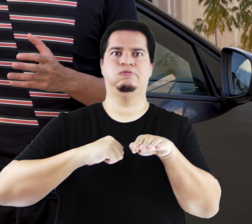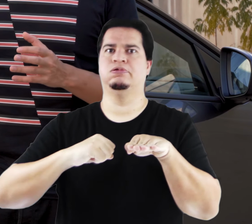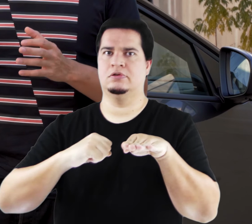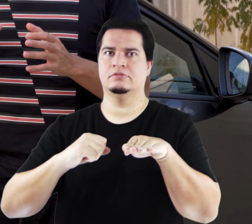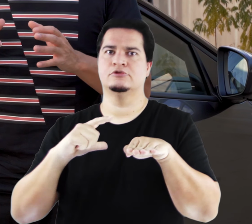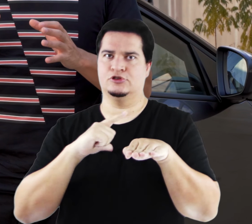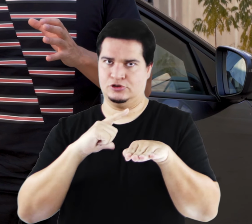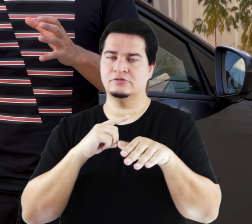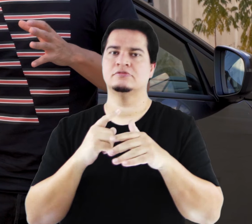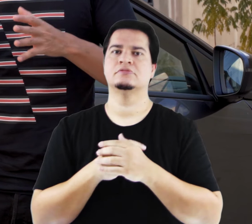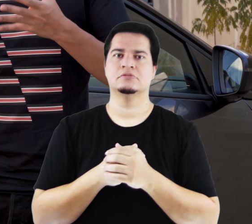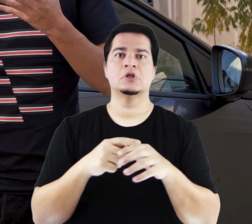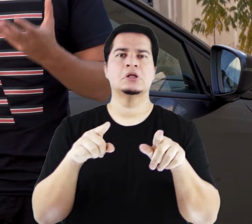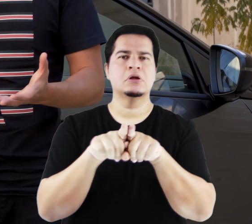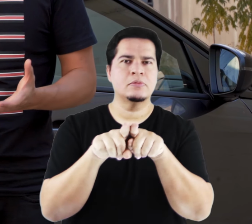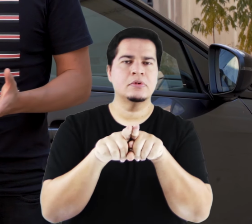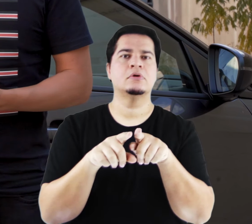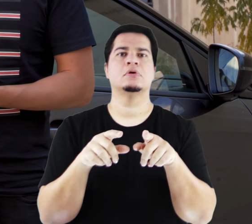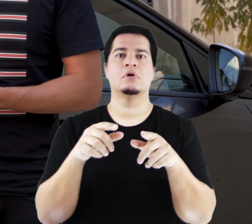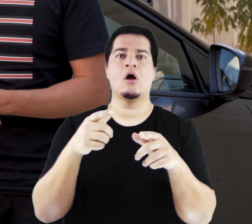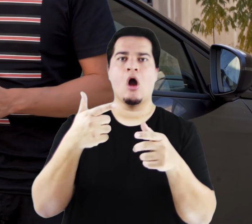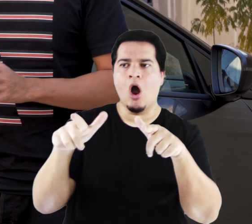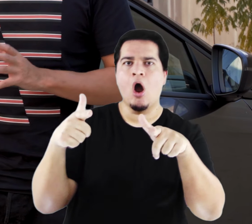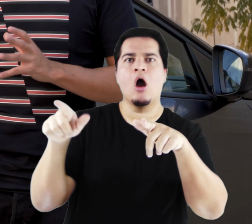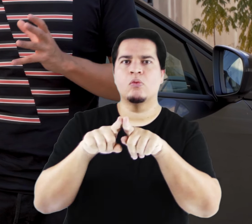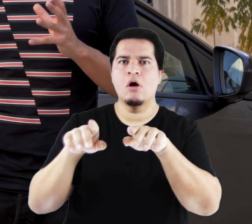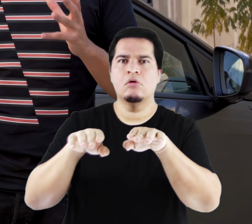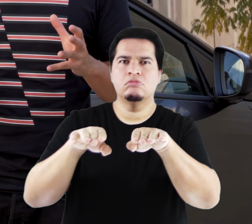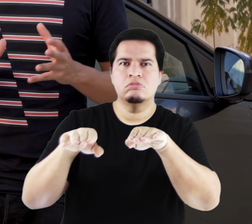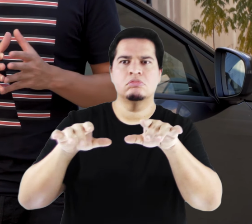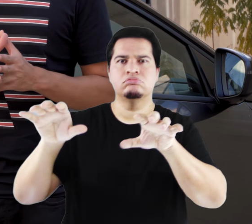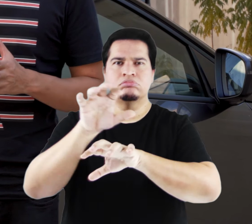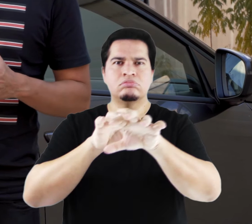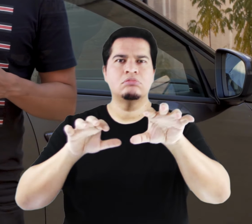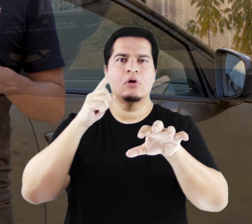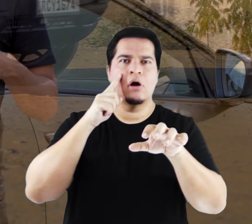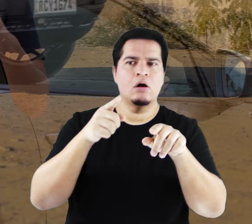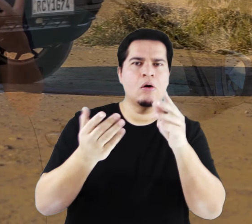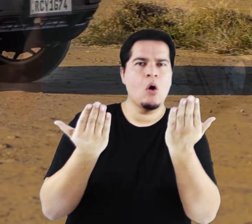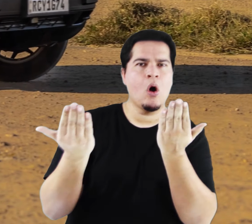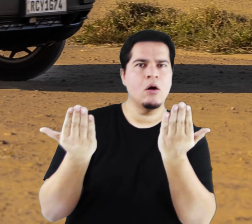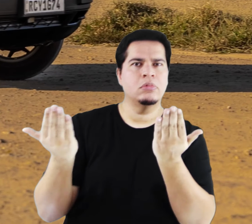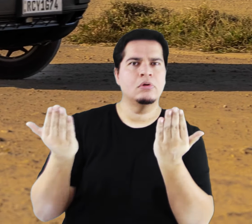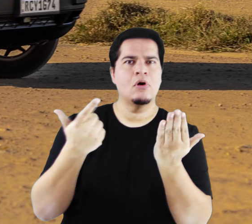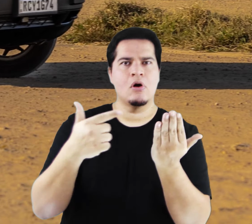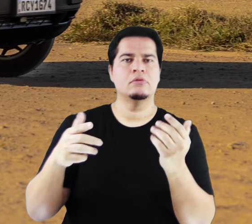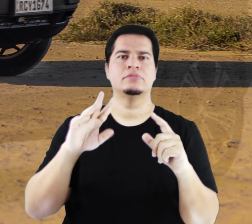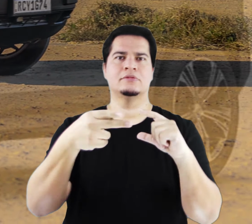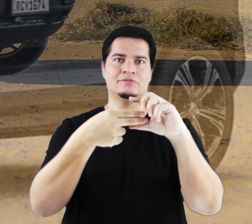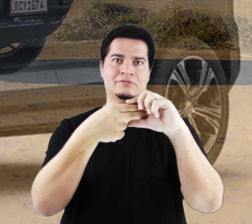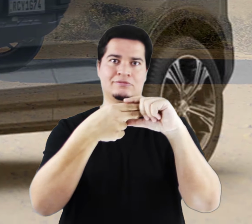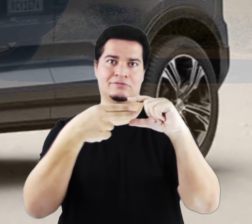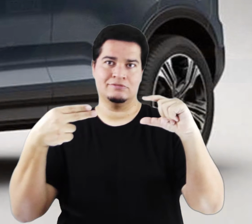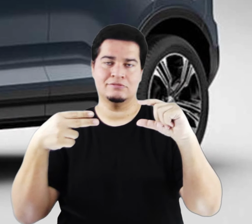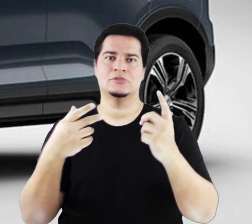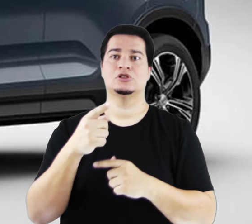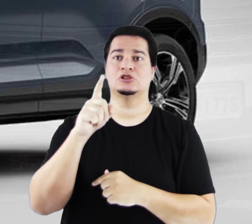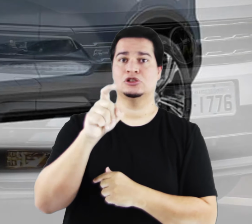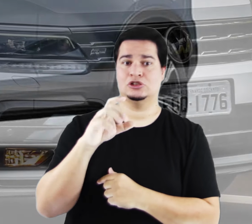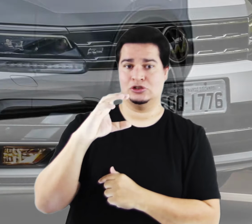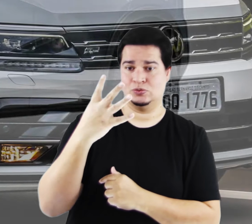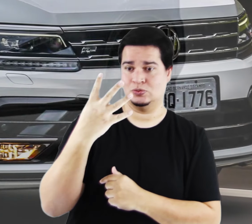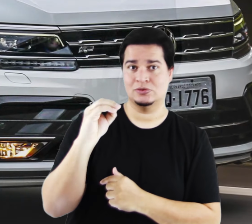também oferecem uma grade de equipamentos muito boa e que também possuem um design diferenciado, como por exemplo o Ford Bronco Sport, o XC40